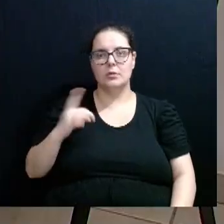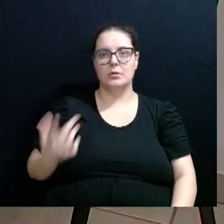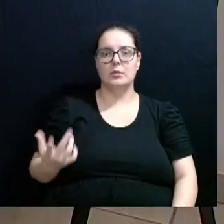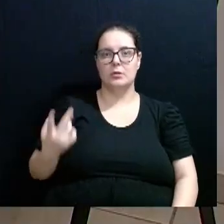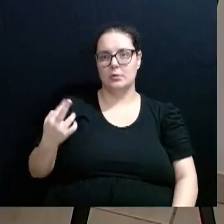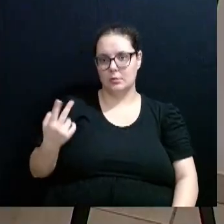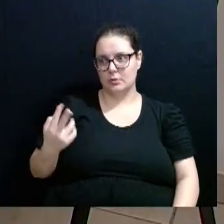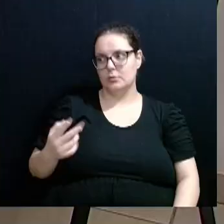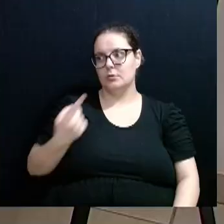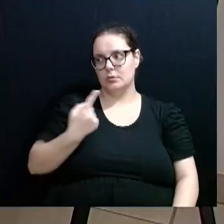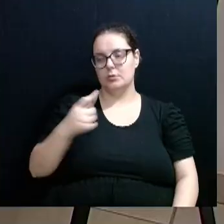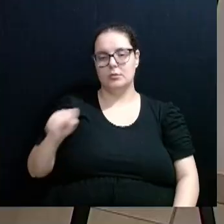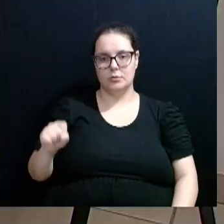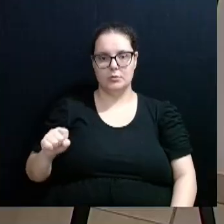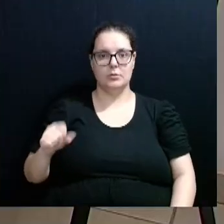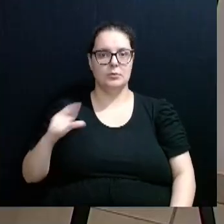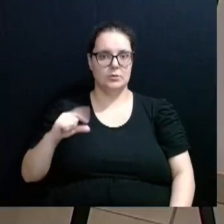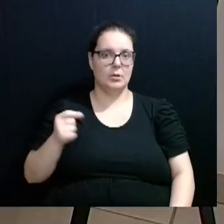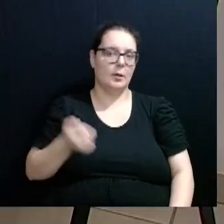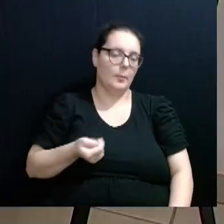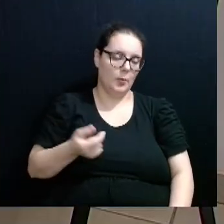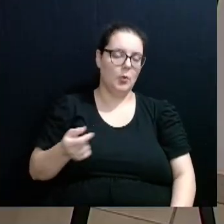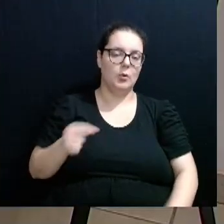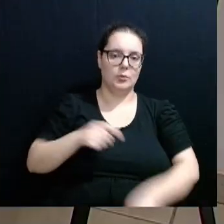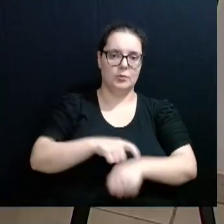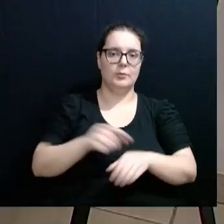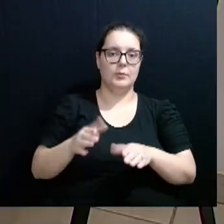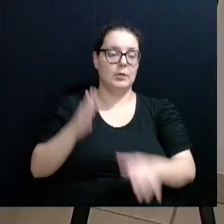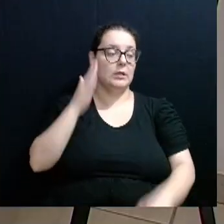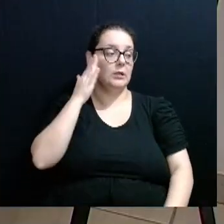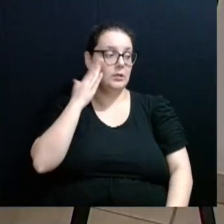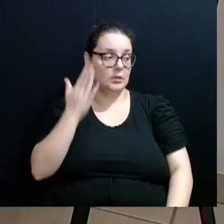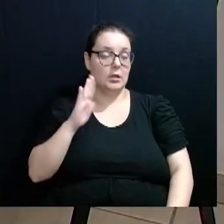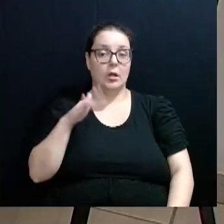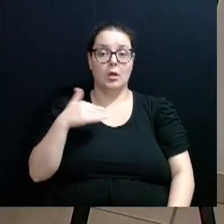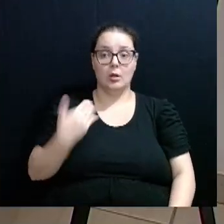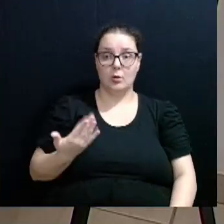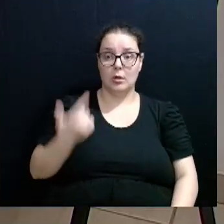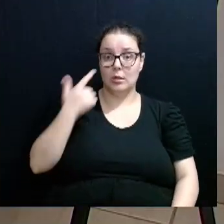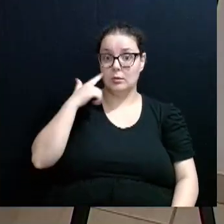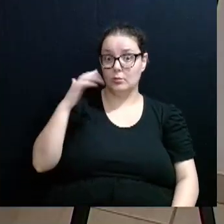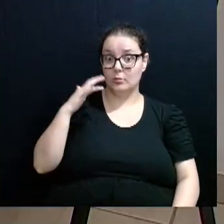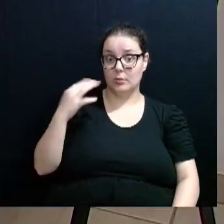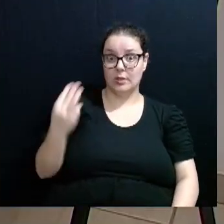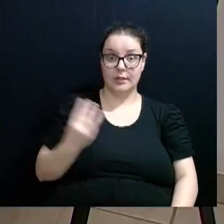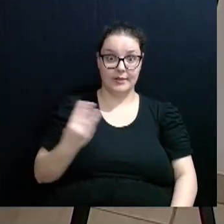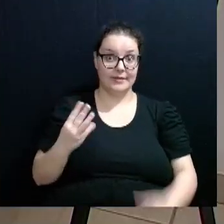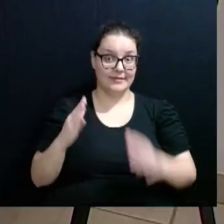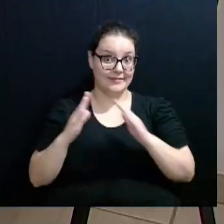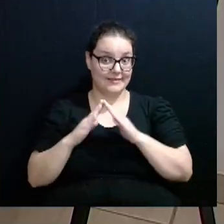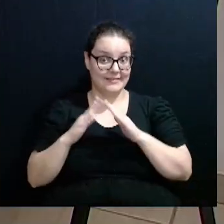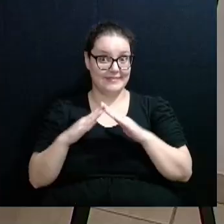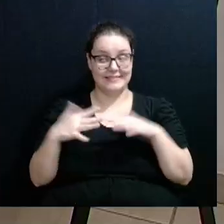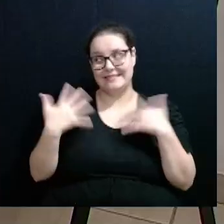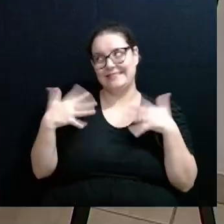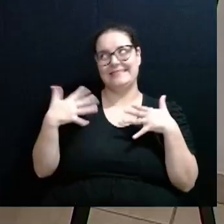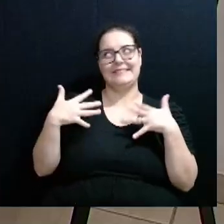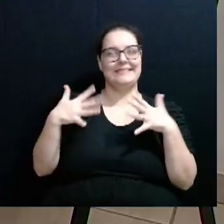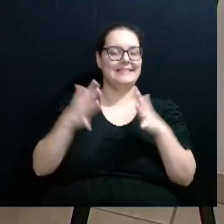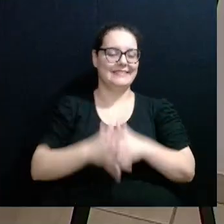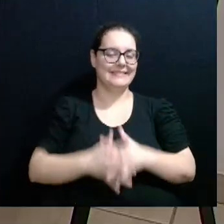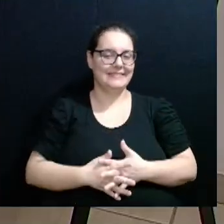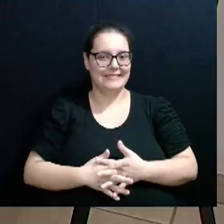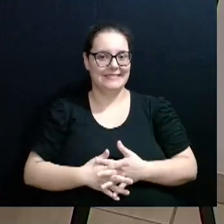Infantis. Entendi. Agora, quando você pensa já na terceira casa, Isso. né? Vocês já começaram a